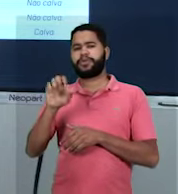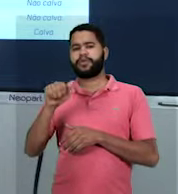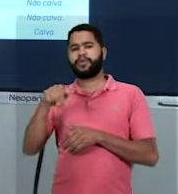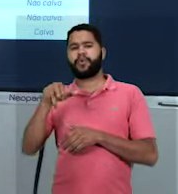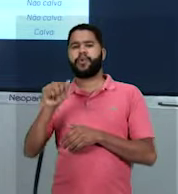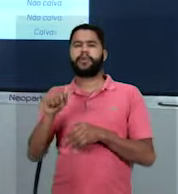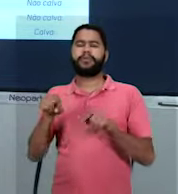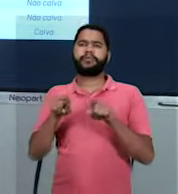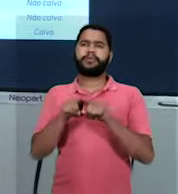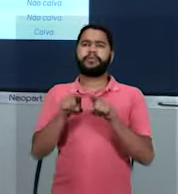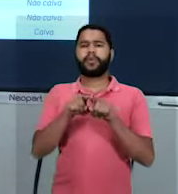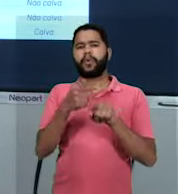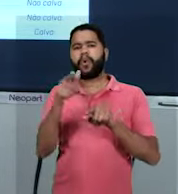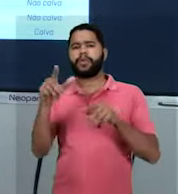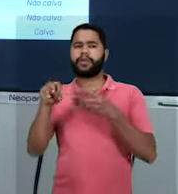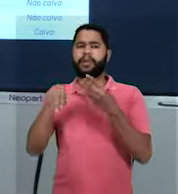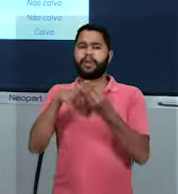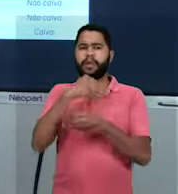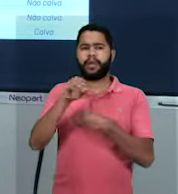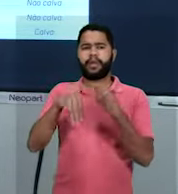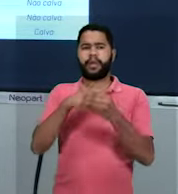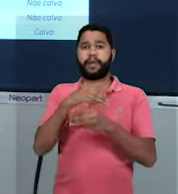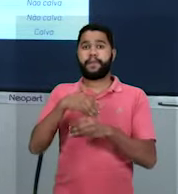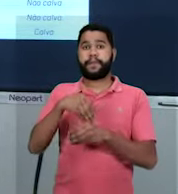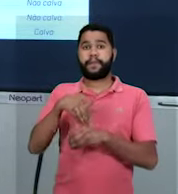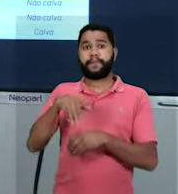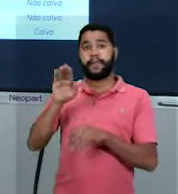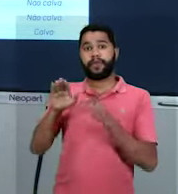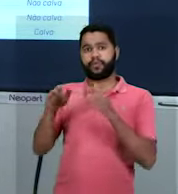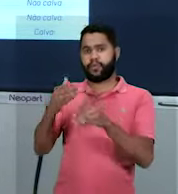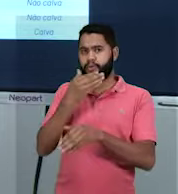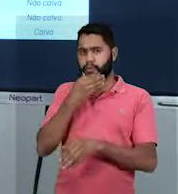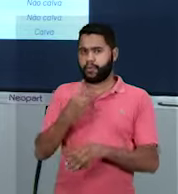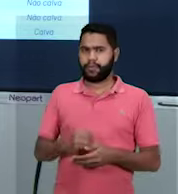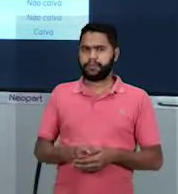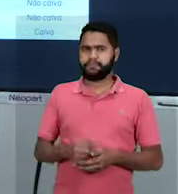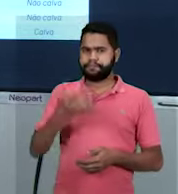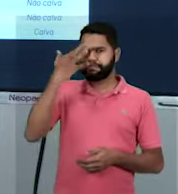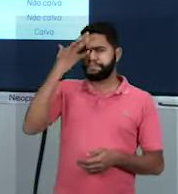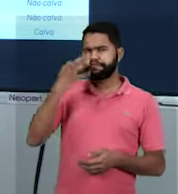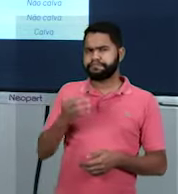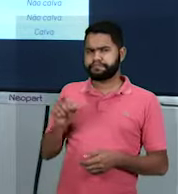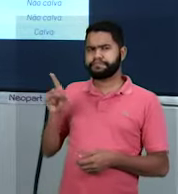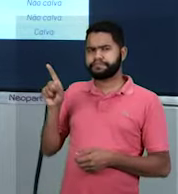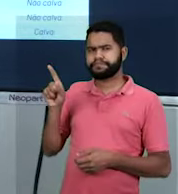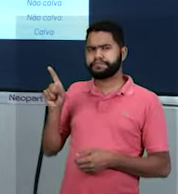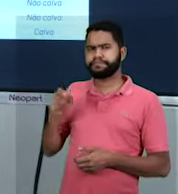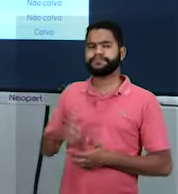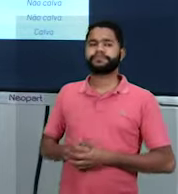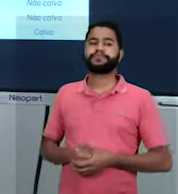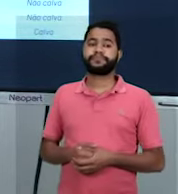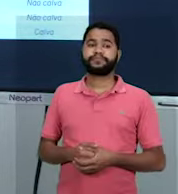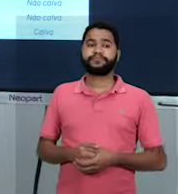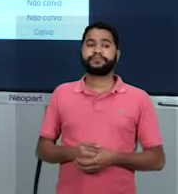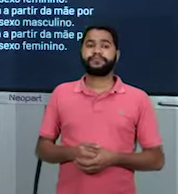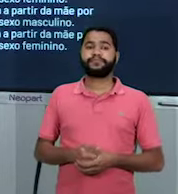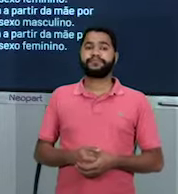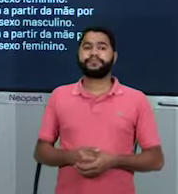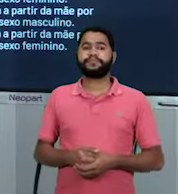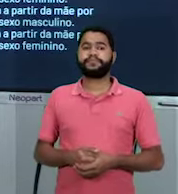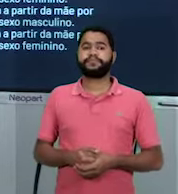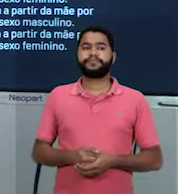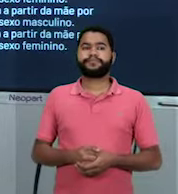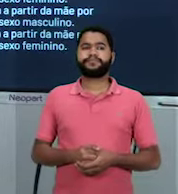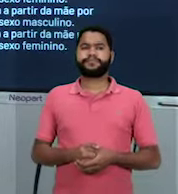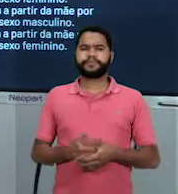irá interagir aí na pessoa do sexo masculino. Então, compreendido sobre essa questão? Então, vamos ver aqui.